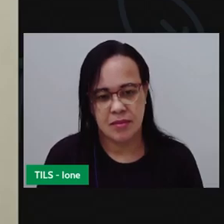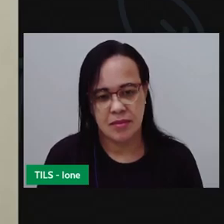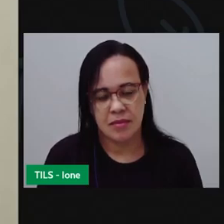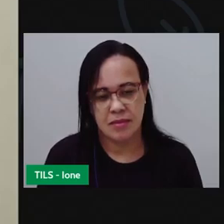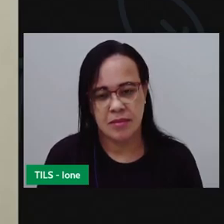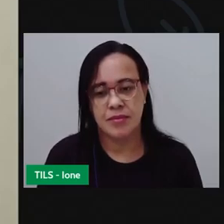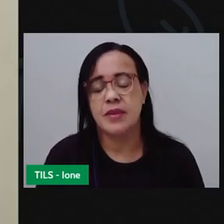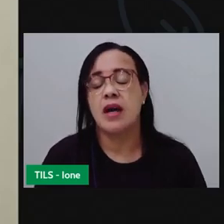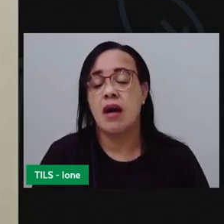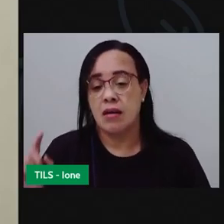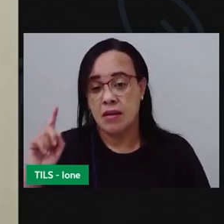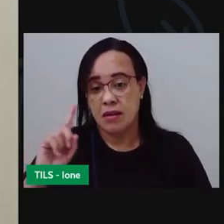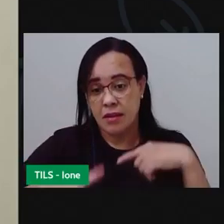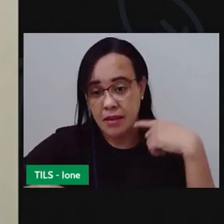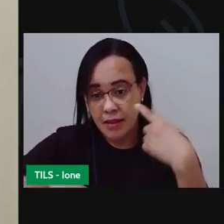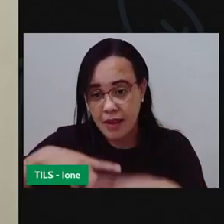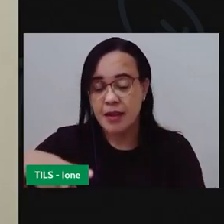Depois,